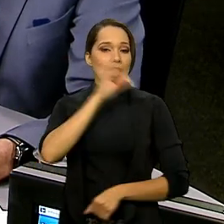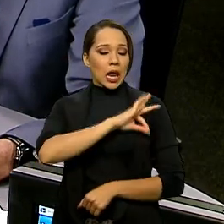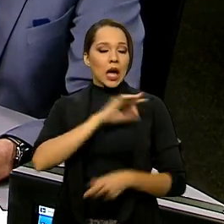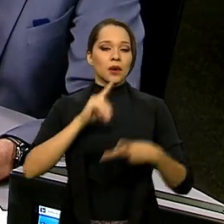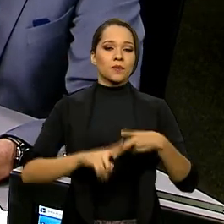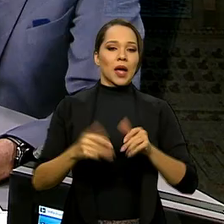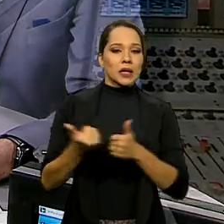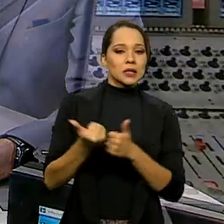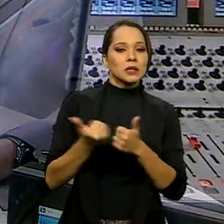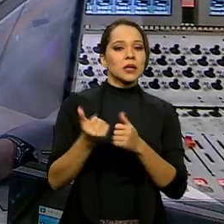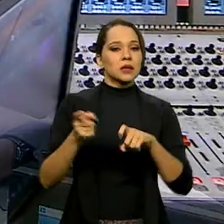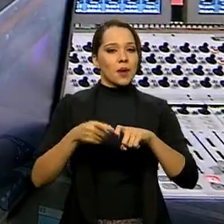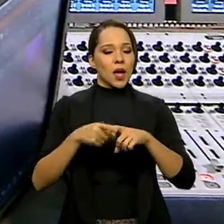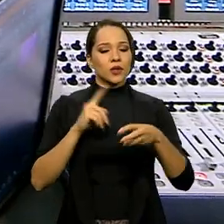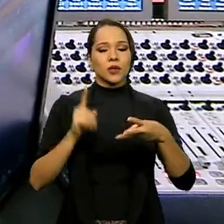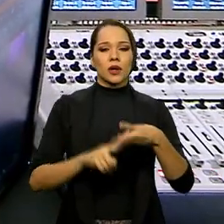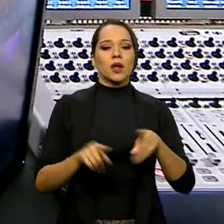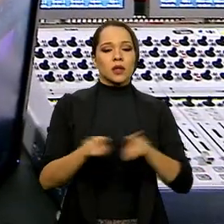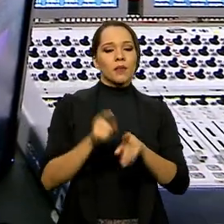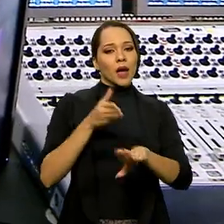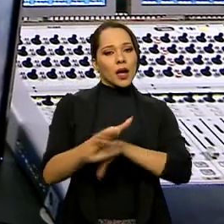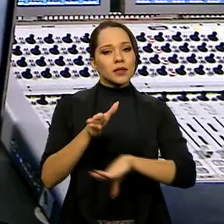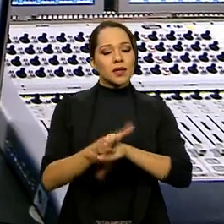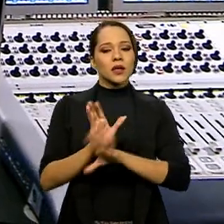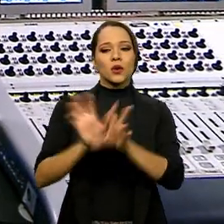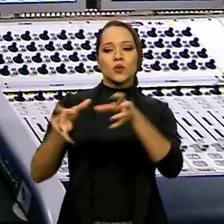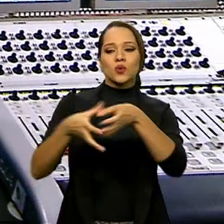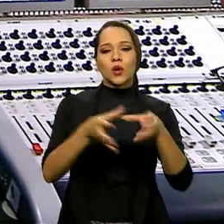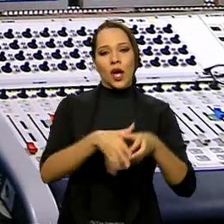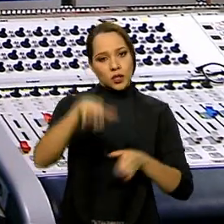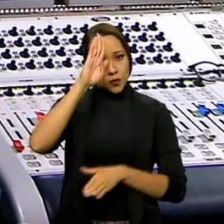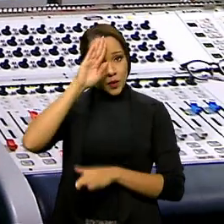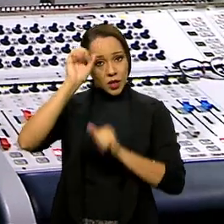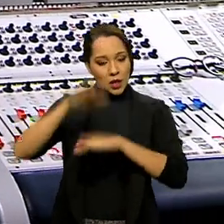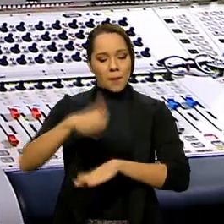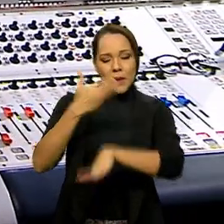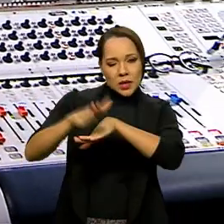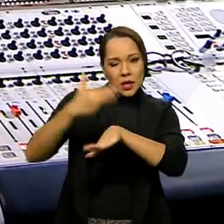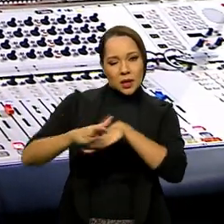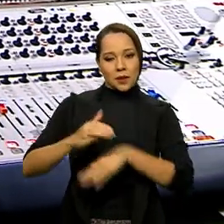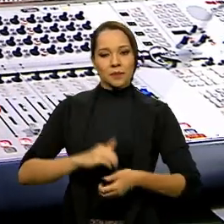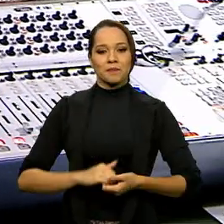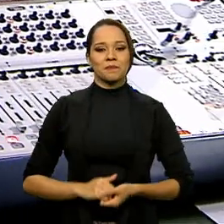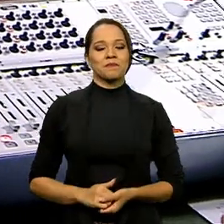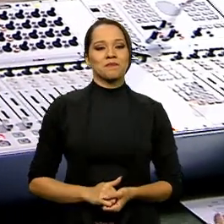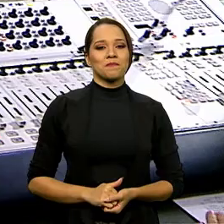salário, assistência médica e acesso às instalações militares para treino.